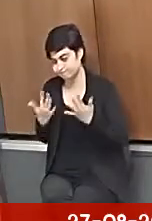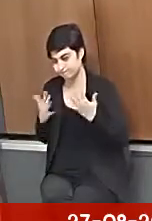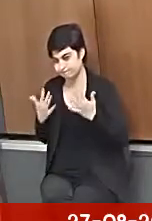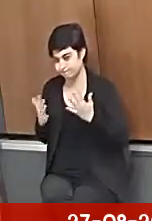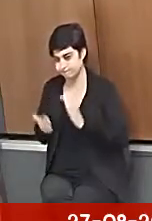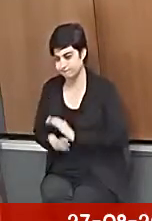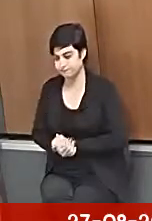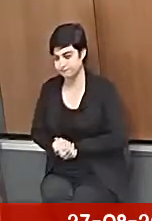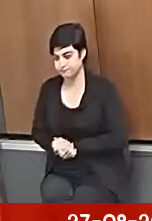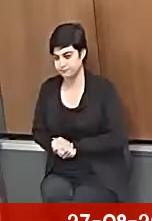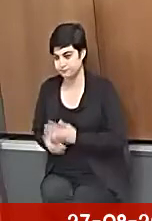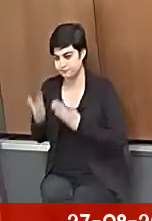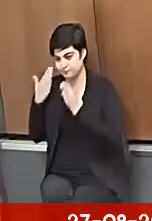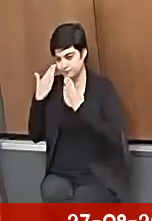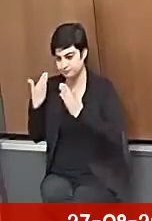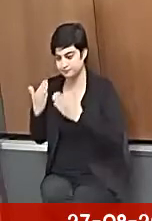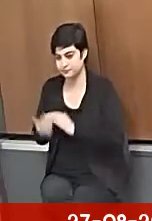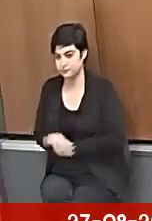obrigado